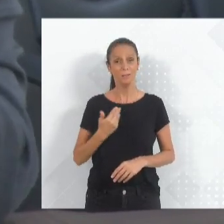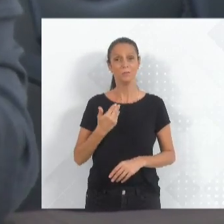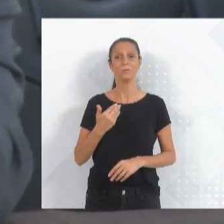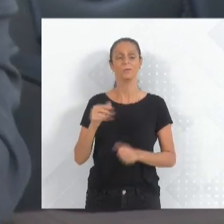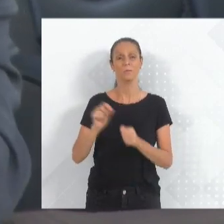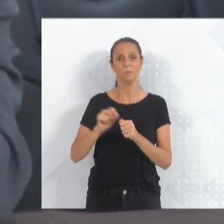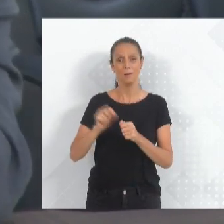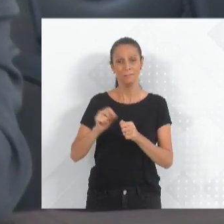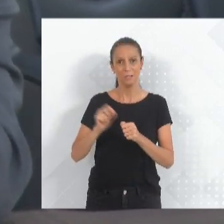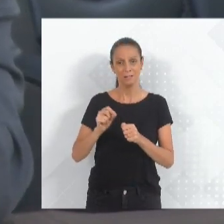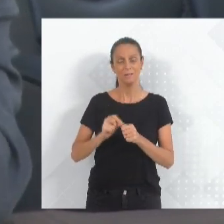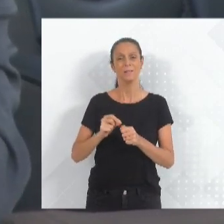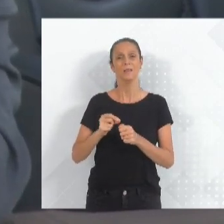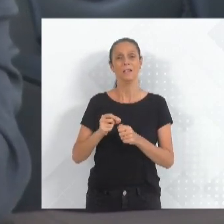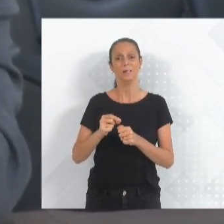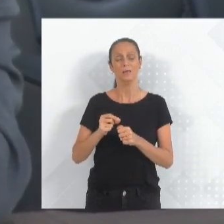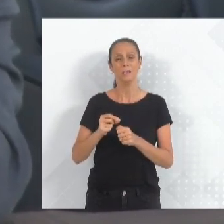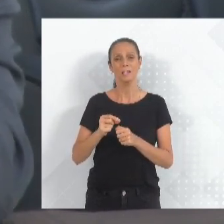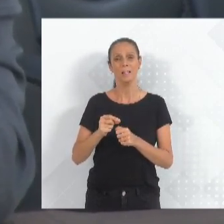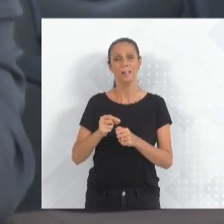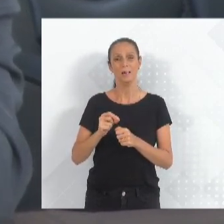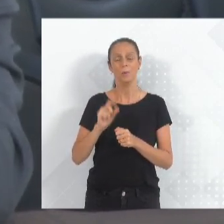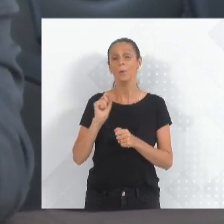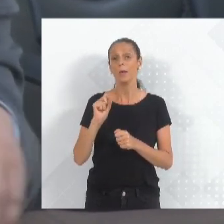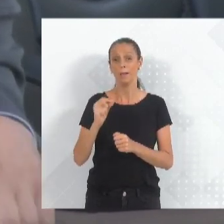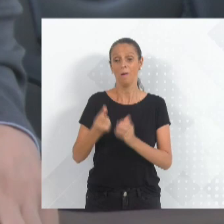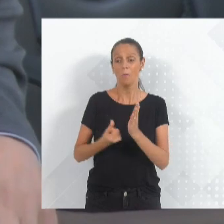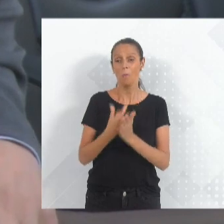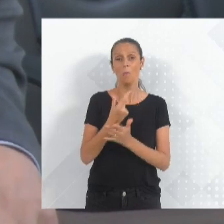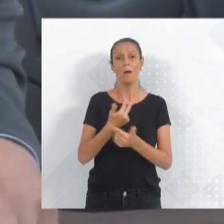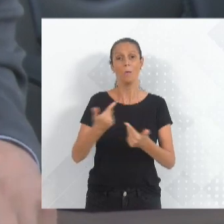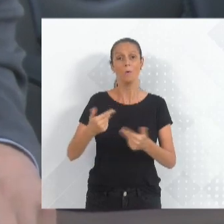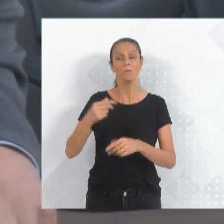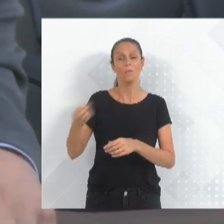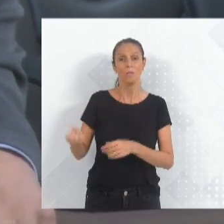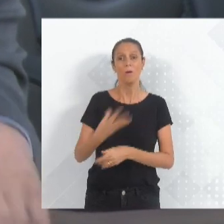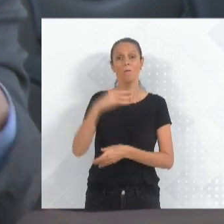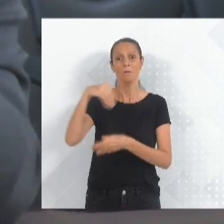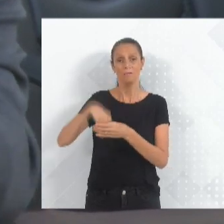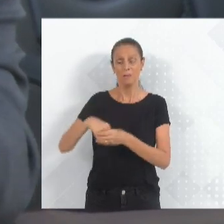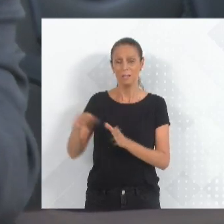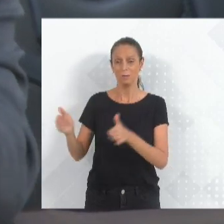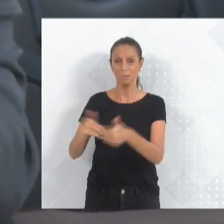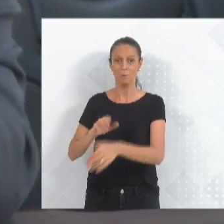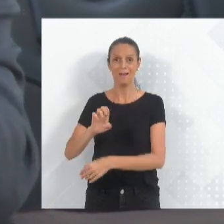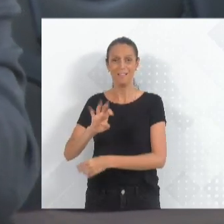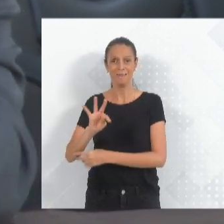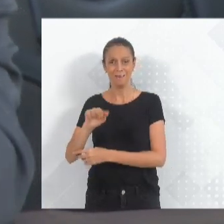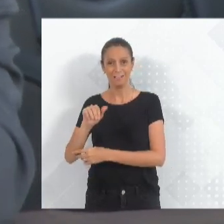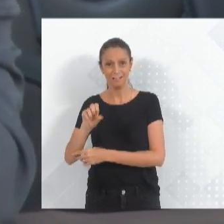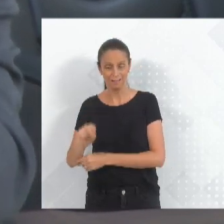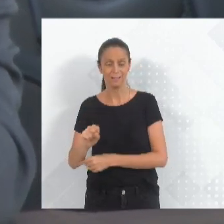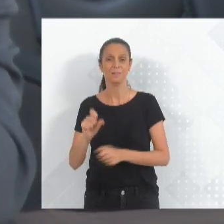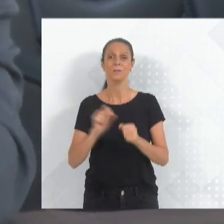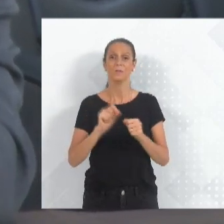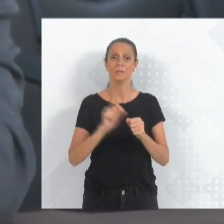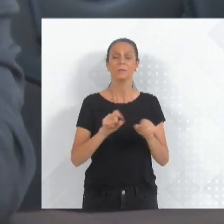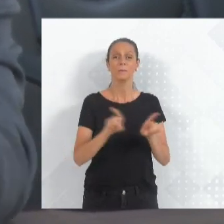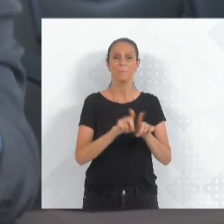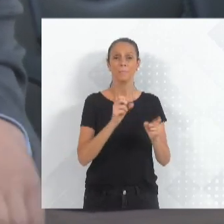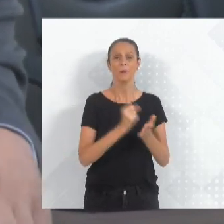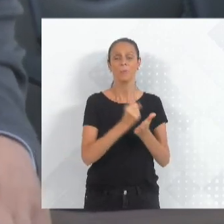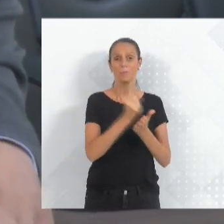das 4 etas da nossa cidade, isso no contrato com empresas que atendem o país